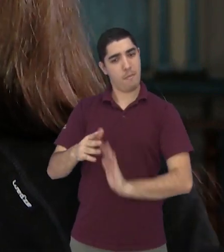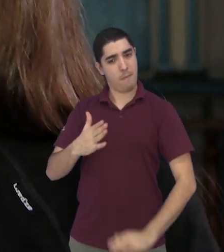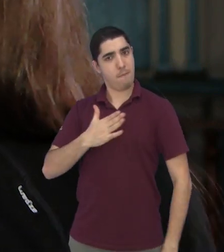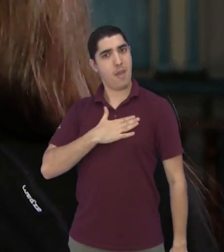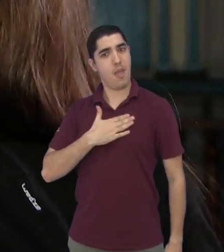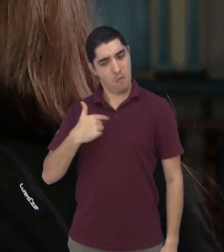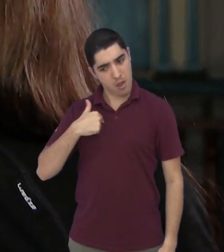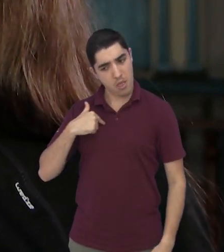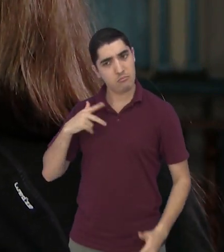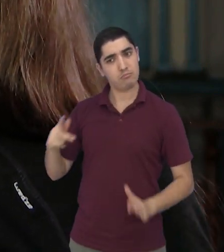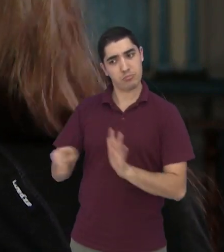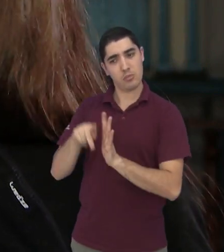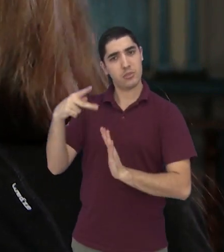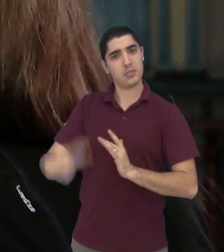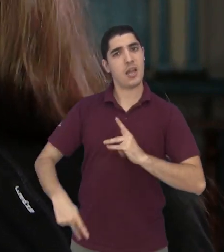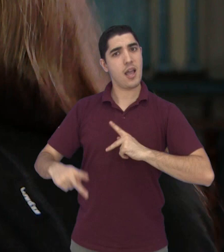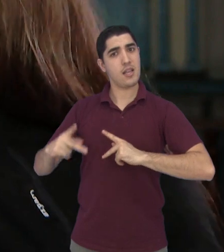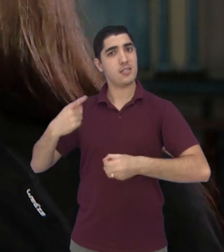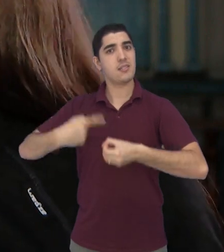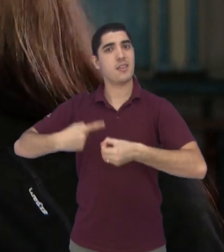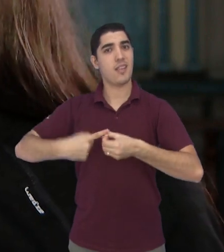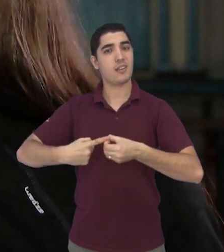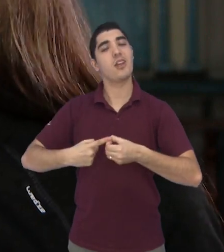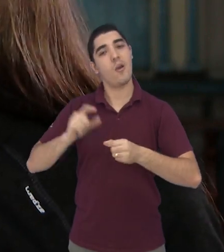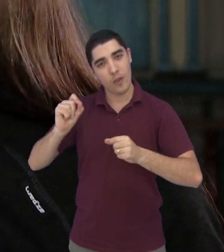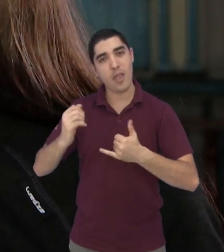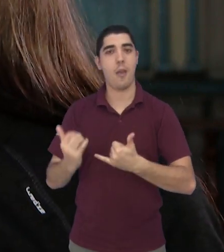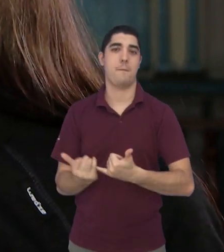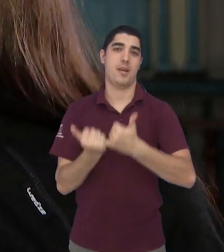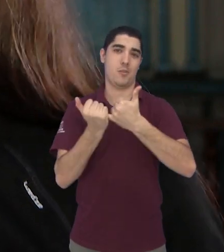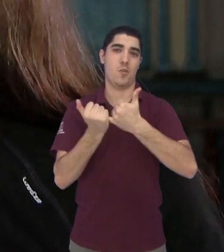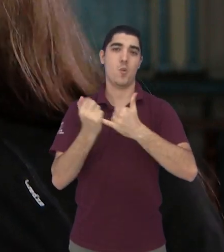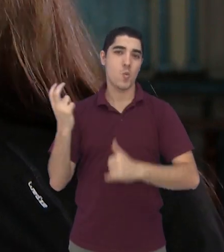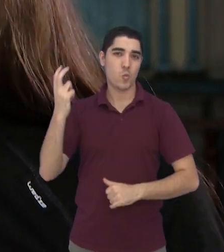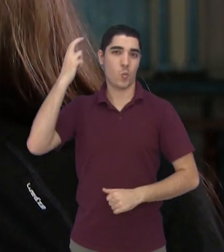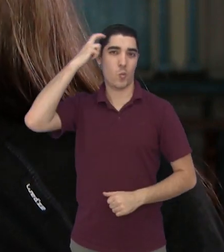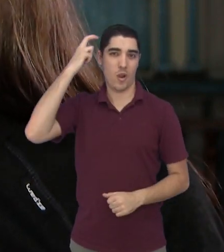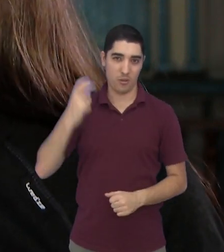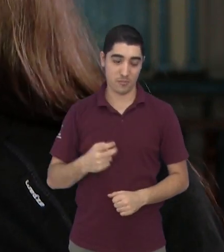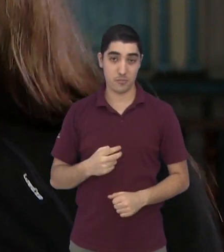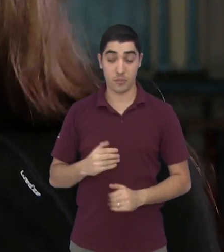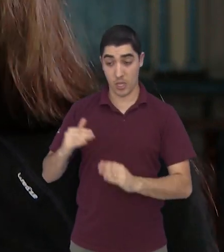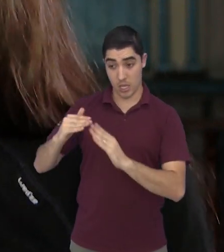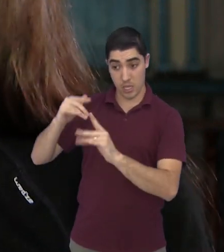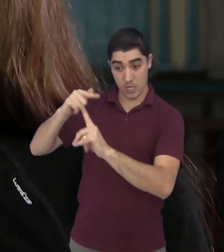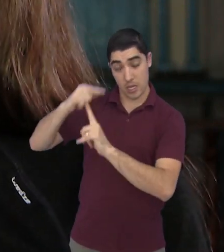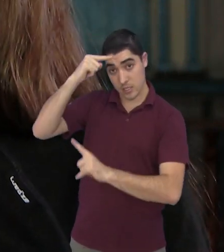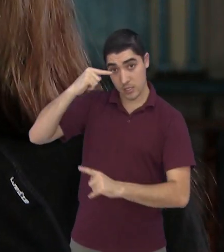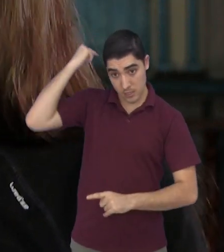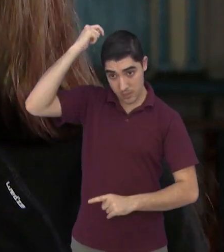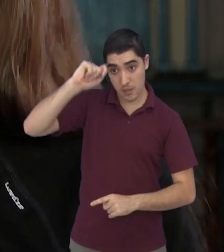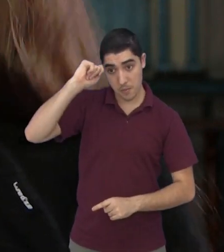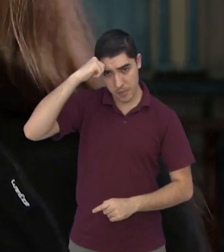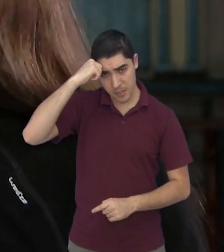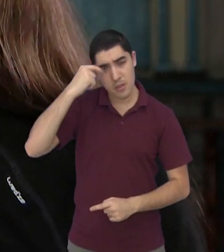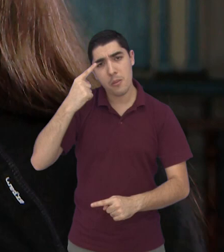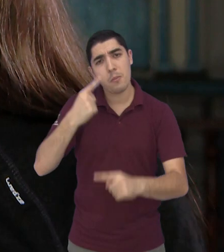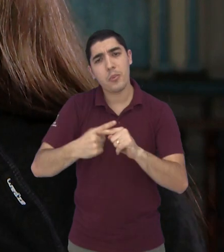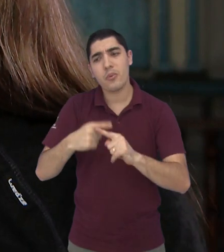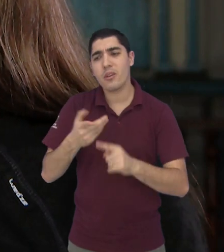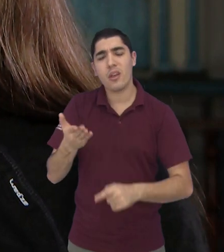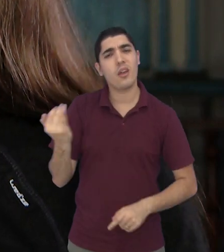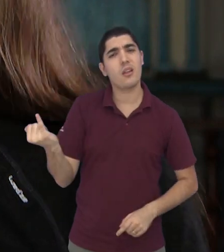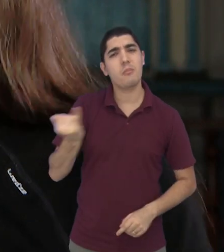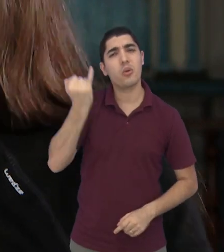cidade, ao espaço que ele ocupa? É o patrimônio cultural. A Igreja São Benedito, especificamente, por que ela é importante para